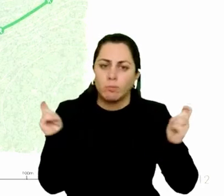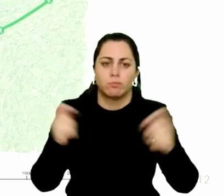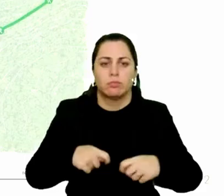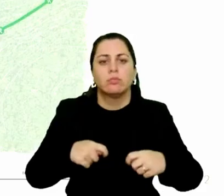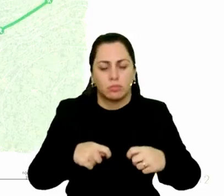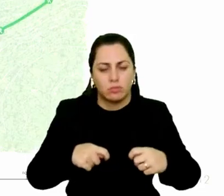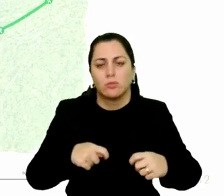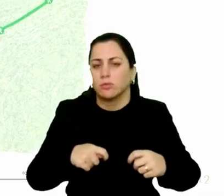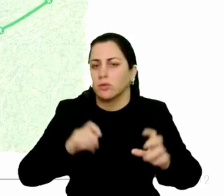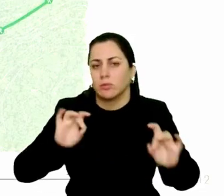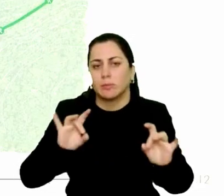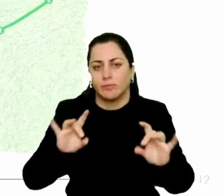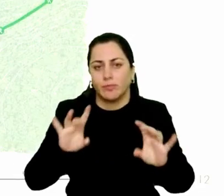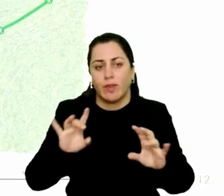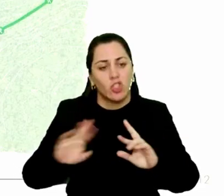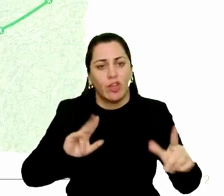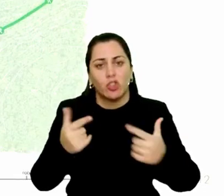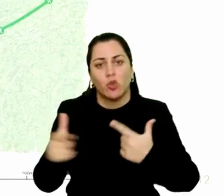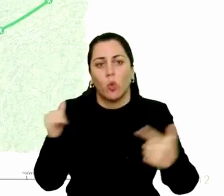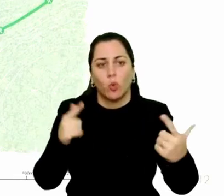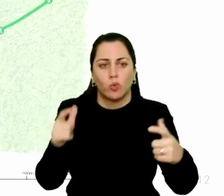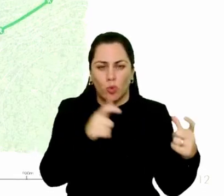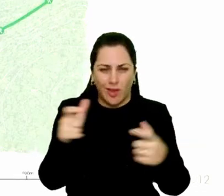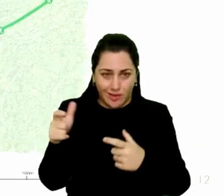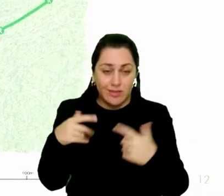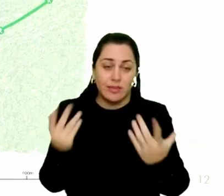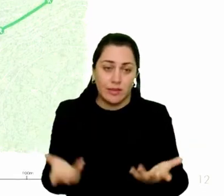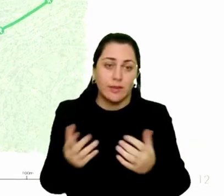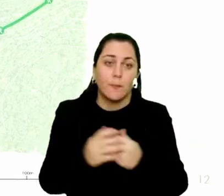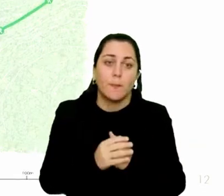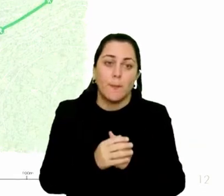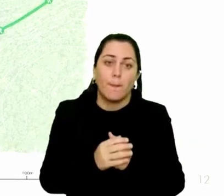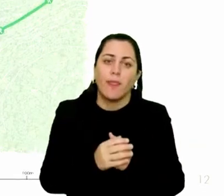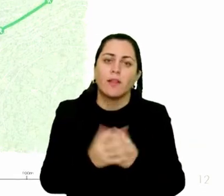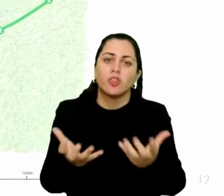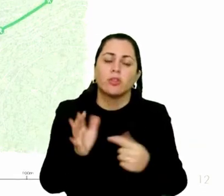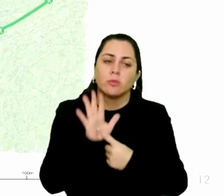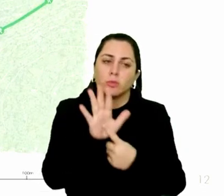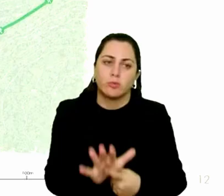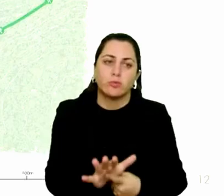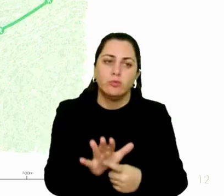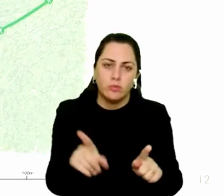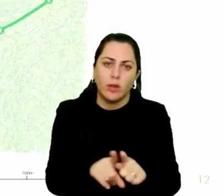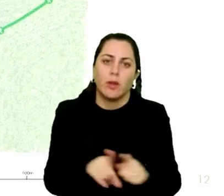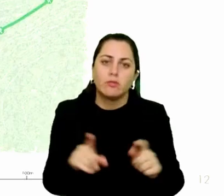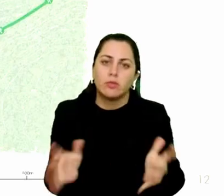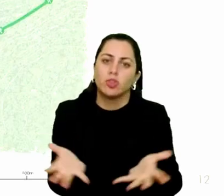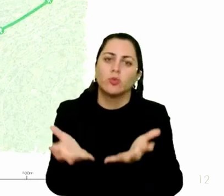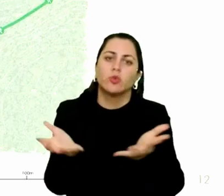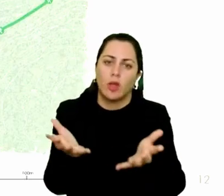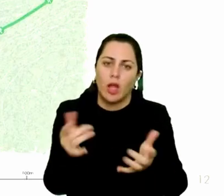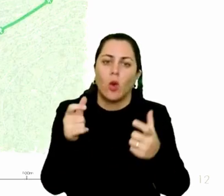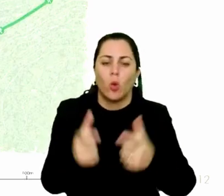potencial exclusivo dos demais parques do corredor. Então, buscou-se potencializar isso e impulsionar o